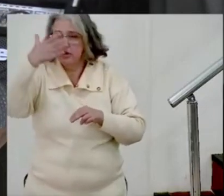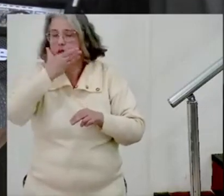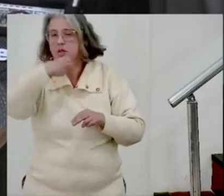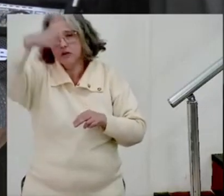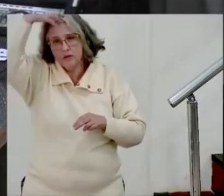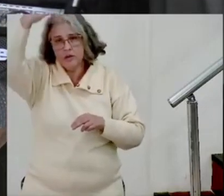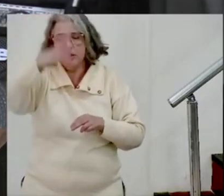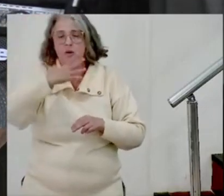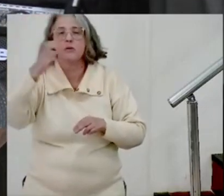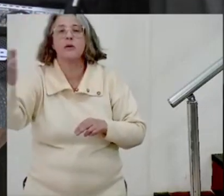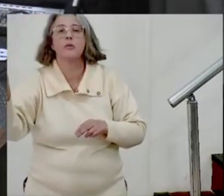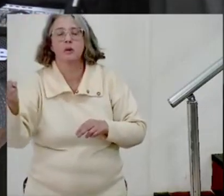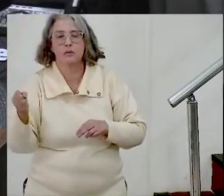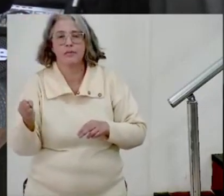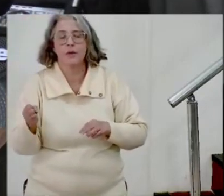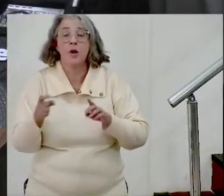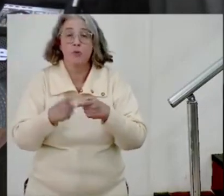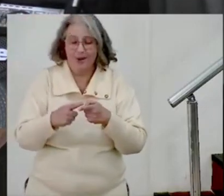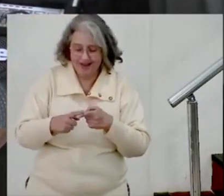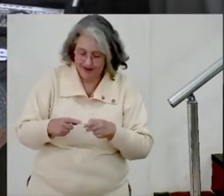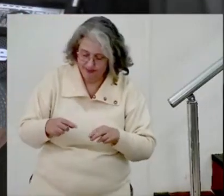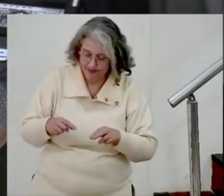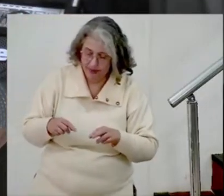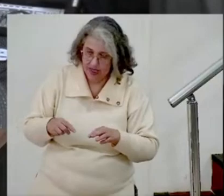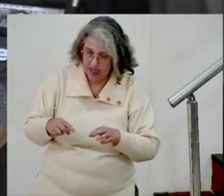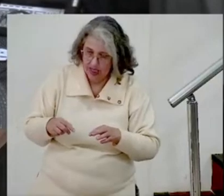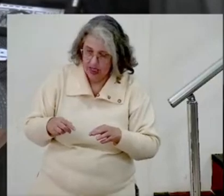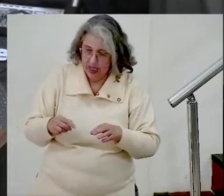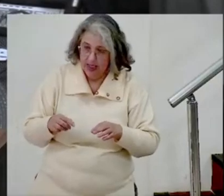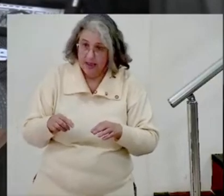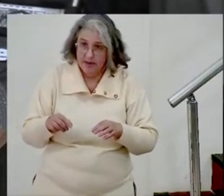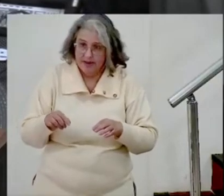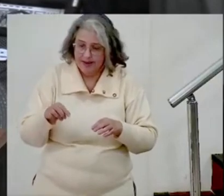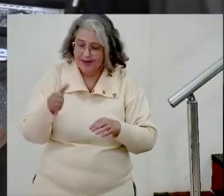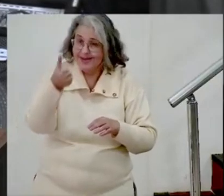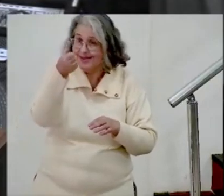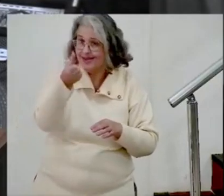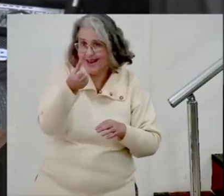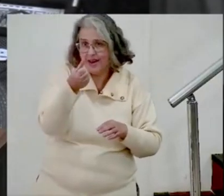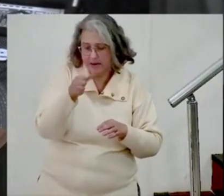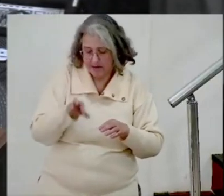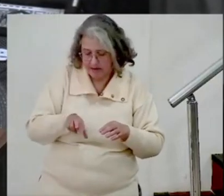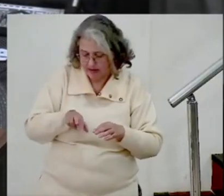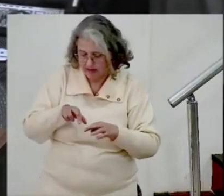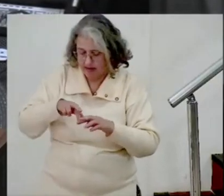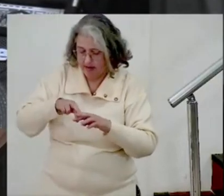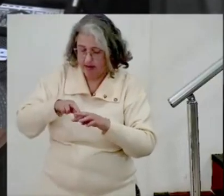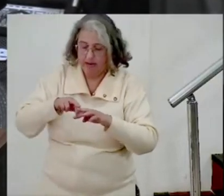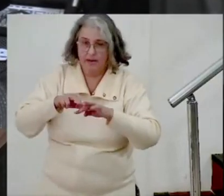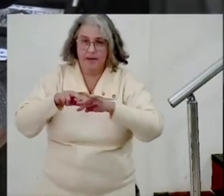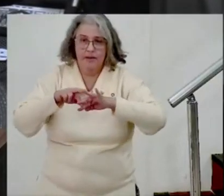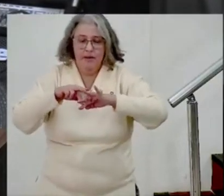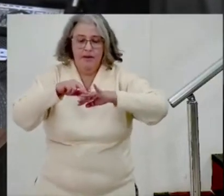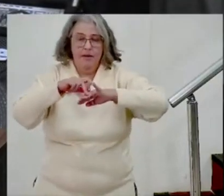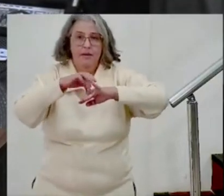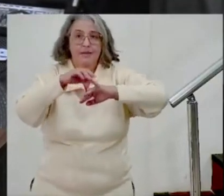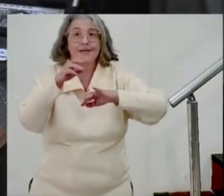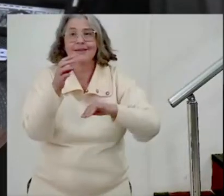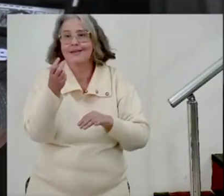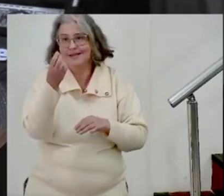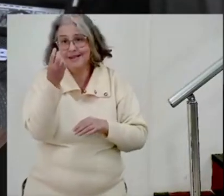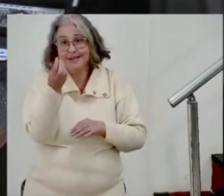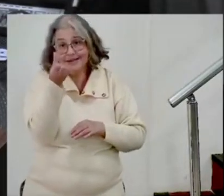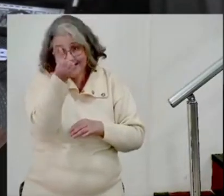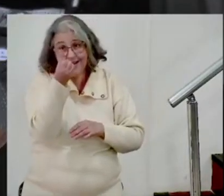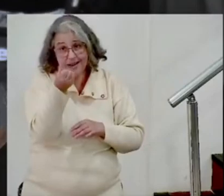6 degraus. E quando você olha as imagens, você percebe que esse trono tem de fato 6 degraus. 3 no